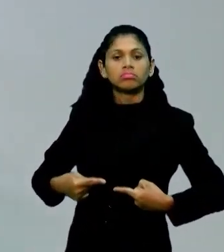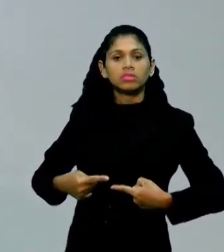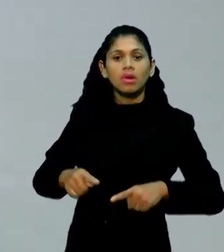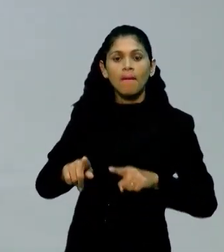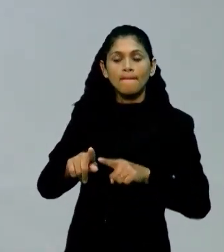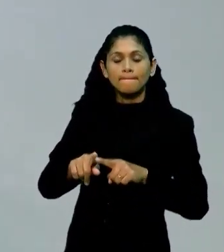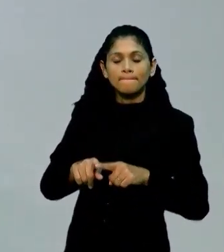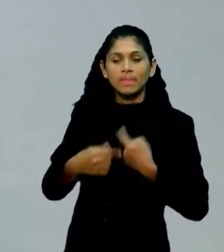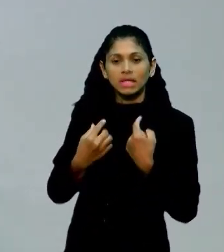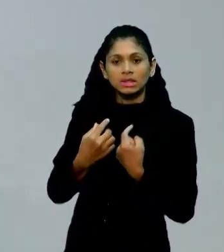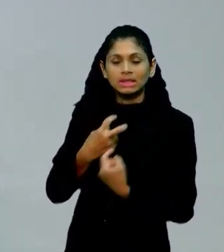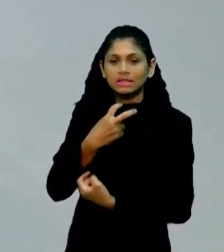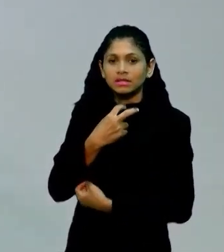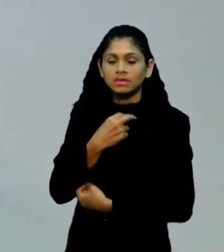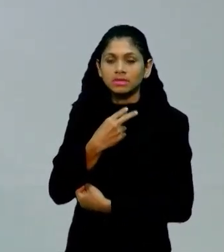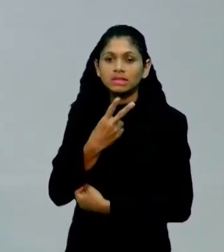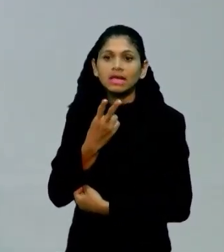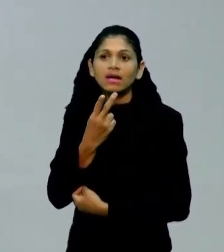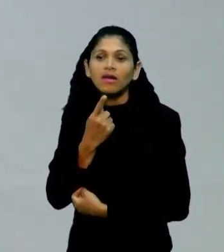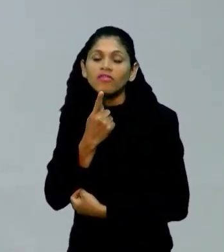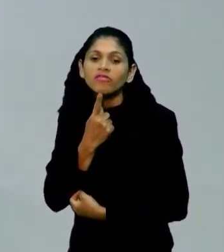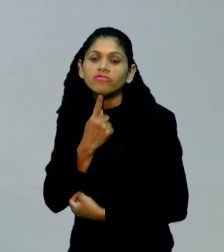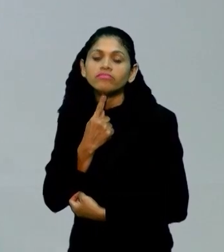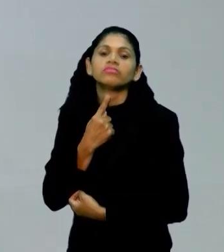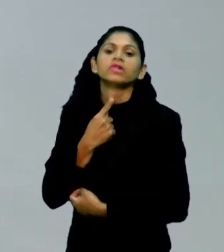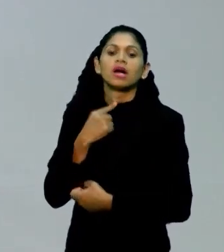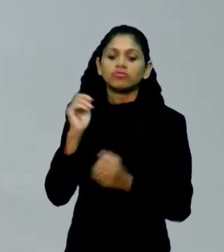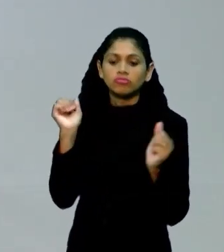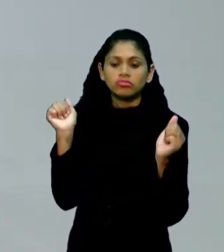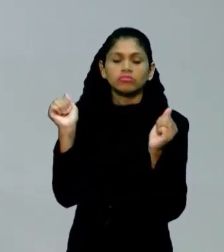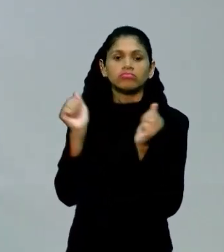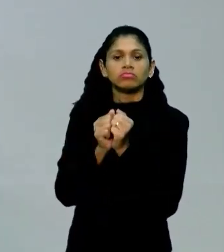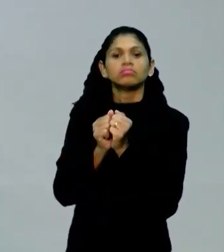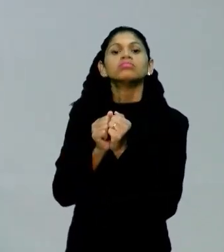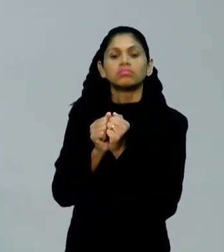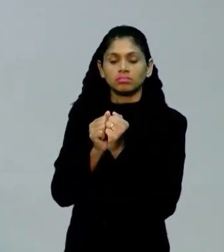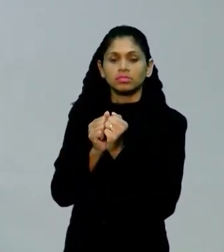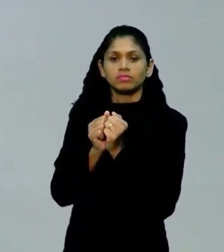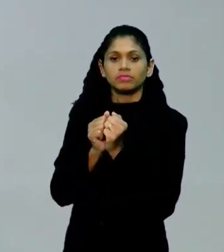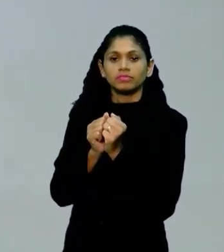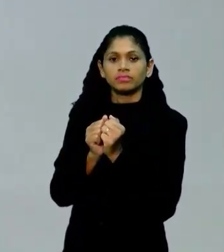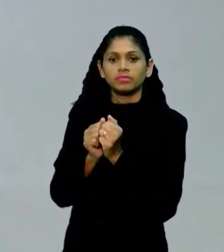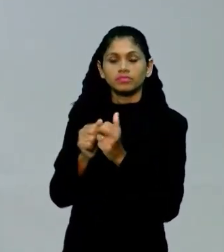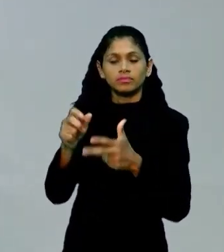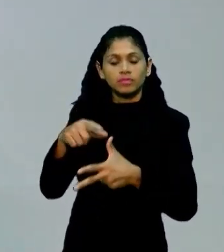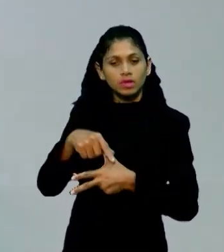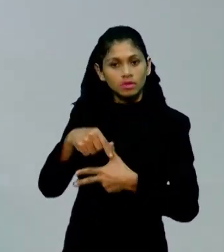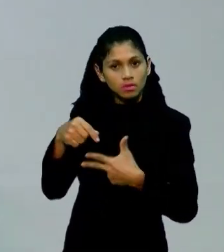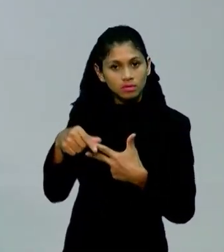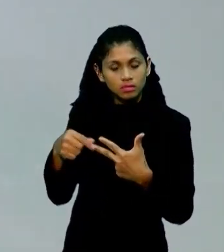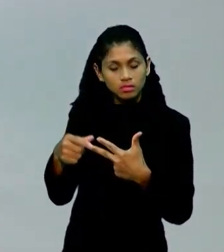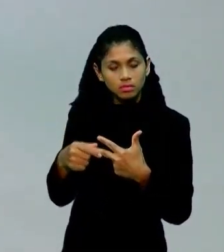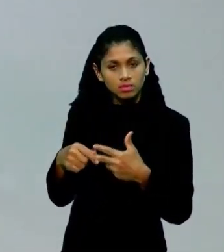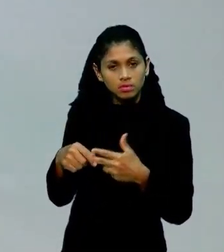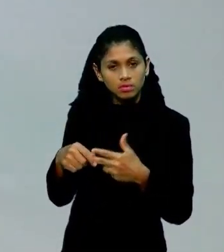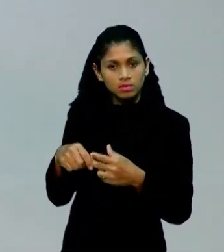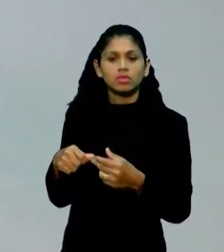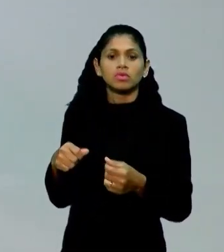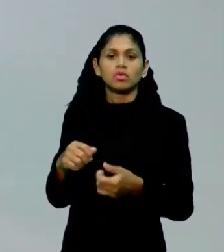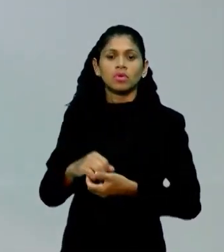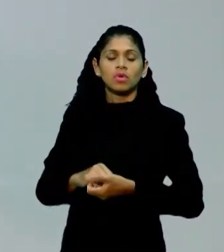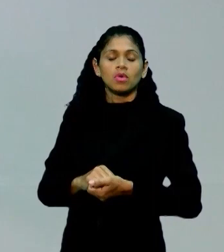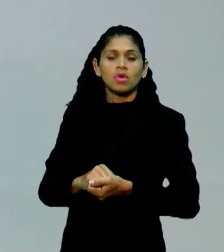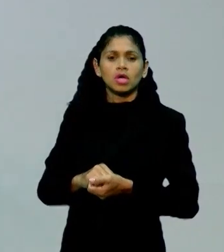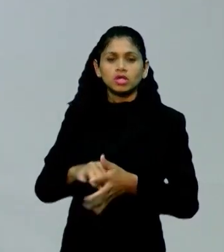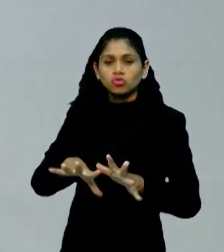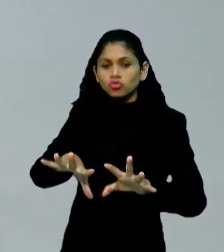junto então vejam que de forma geral o Enem ele vai buscar de você vai buscar extrair de